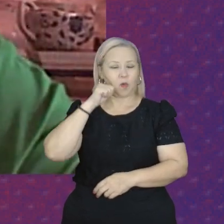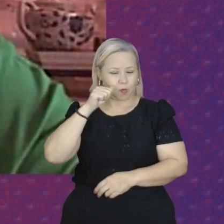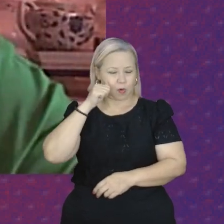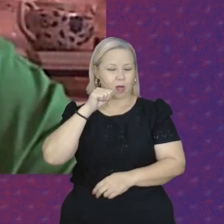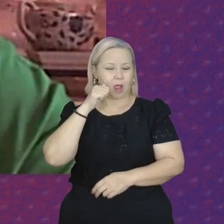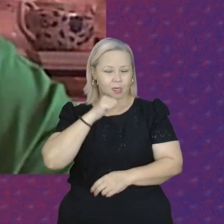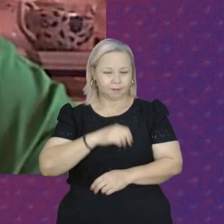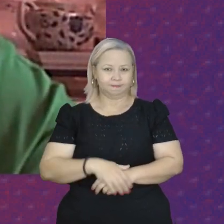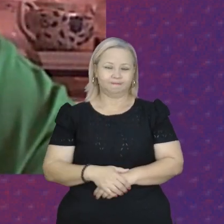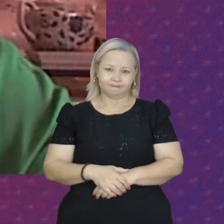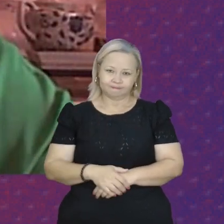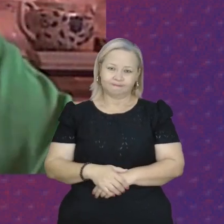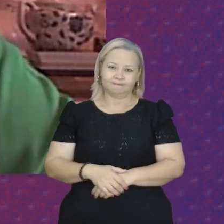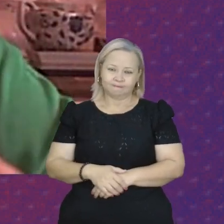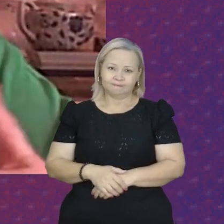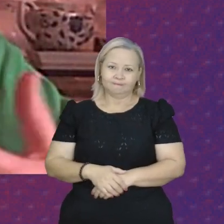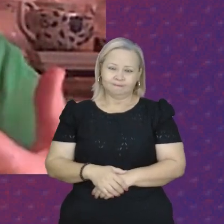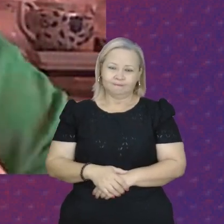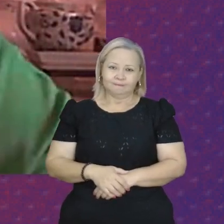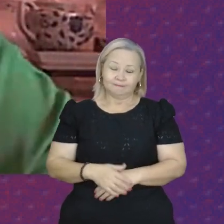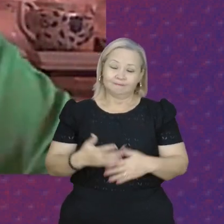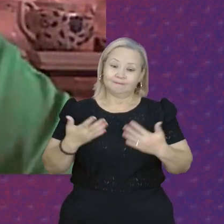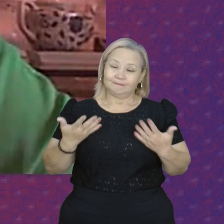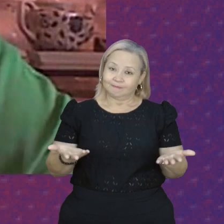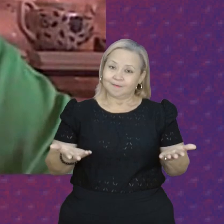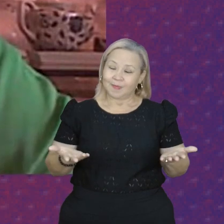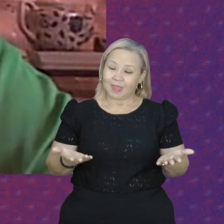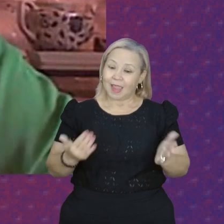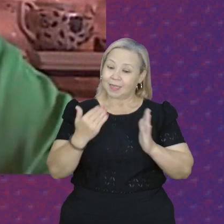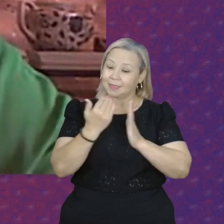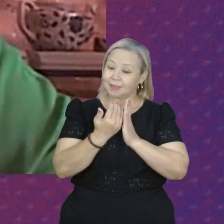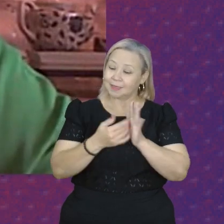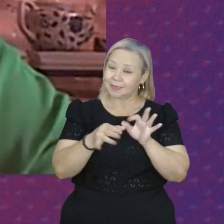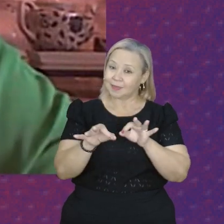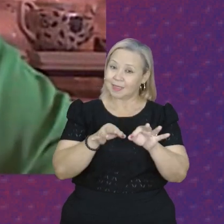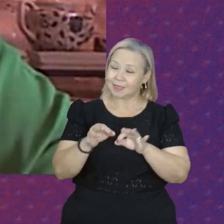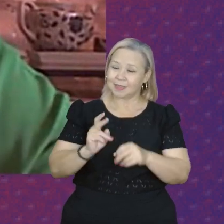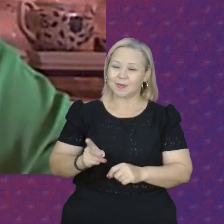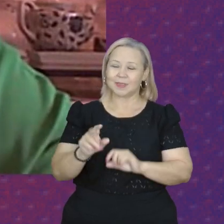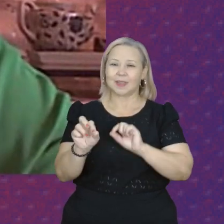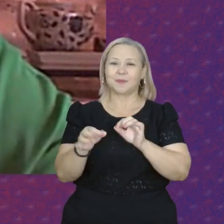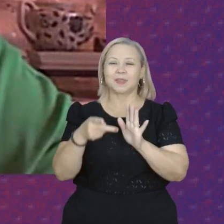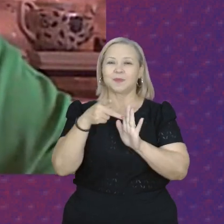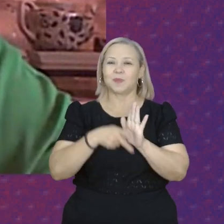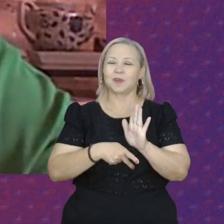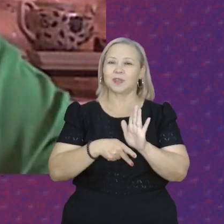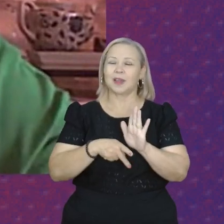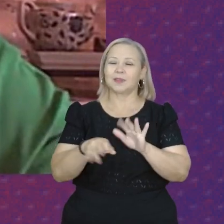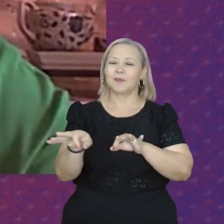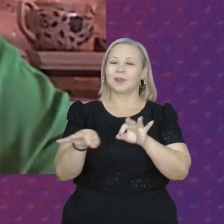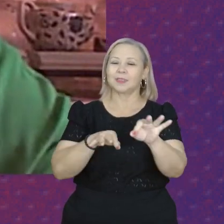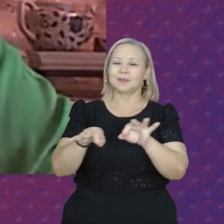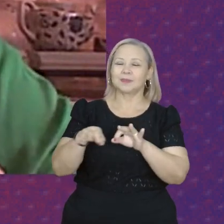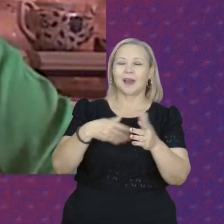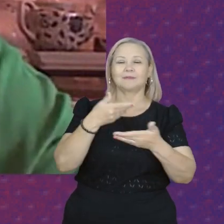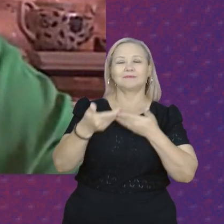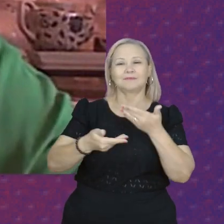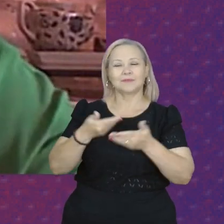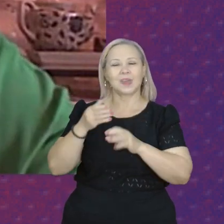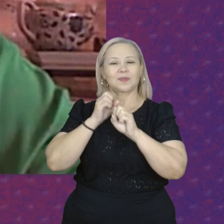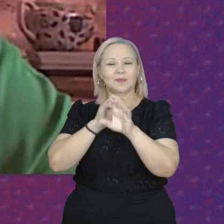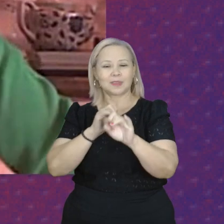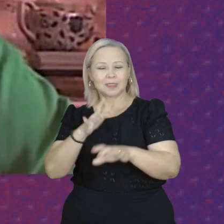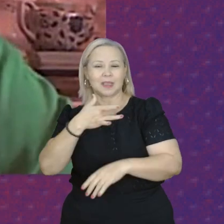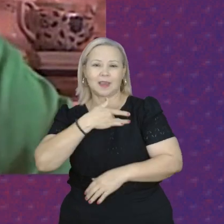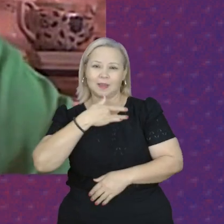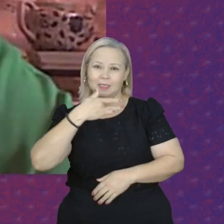né? E que esse programa sempre foi articulado à educação, à